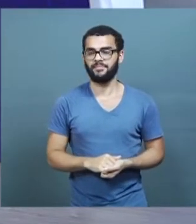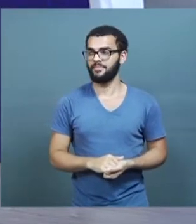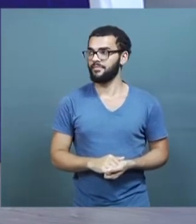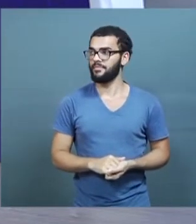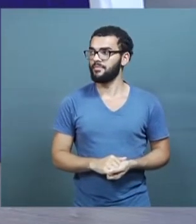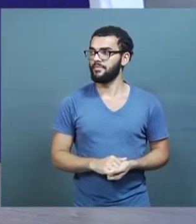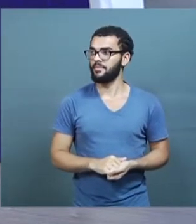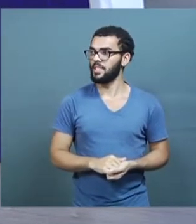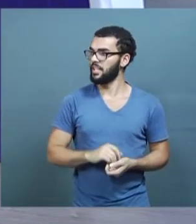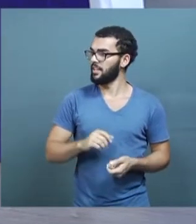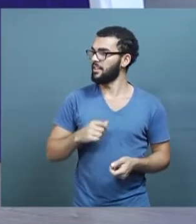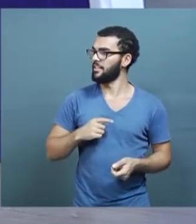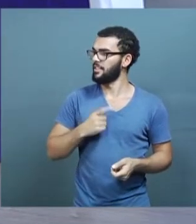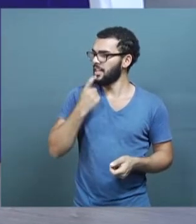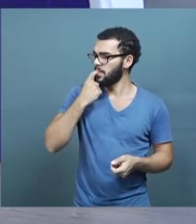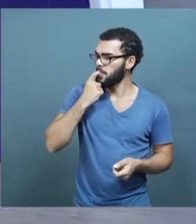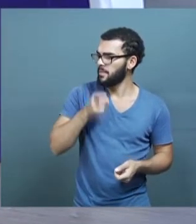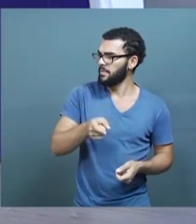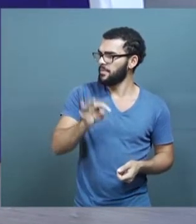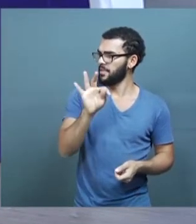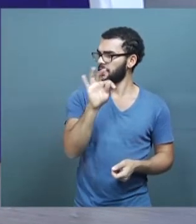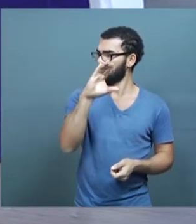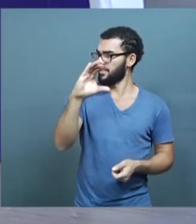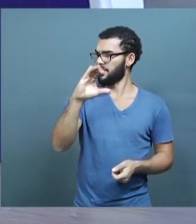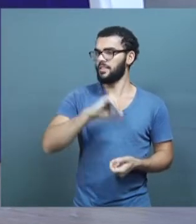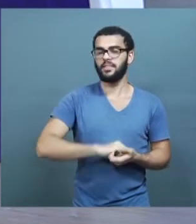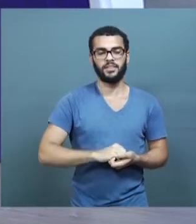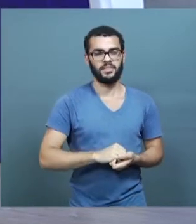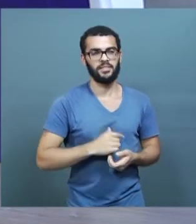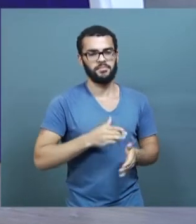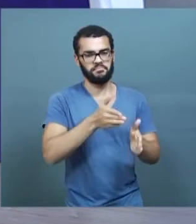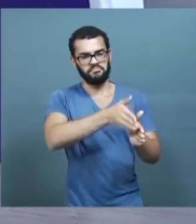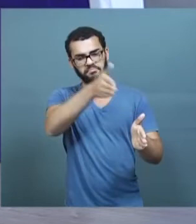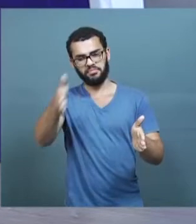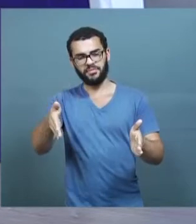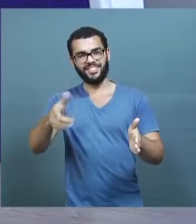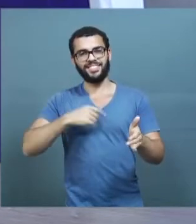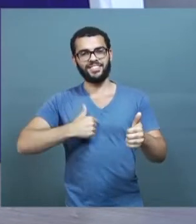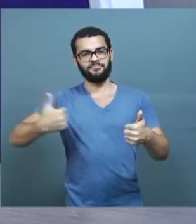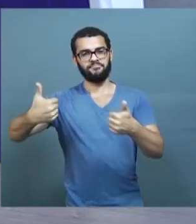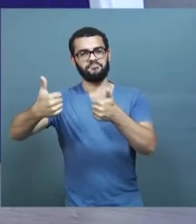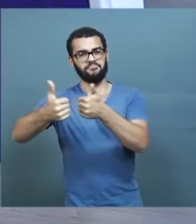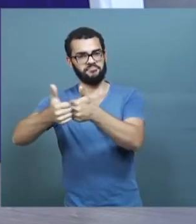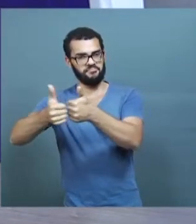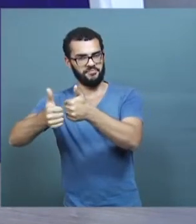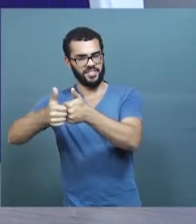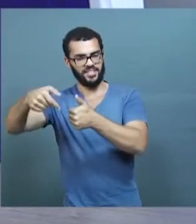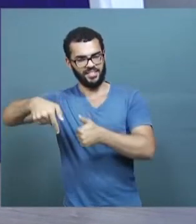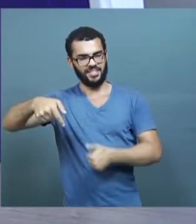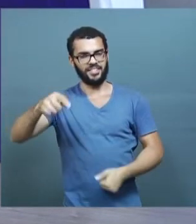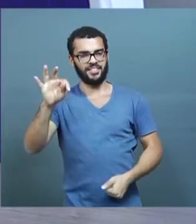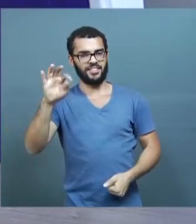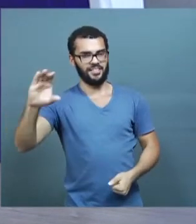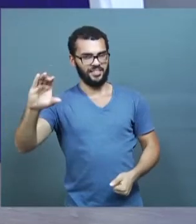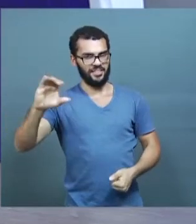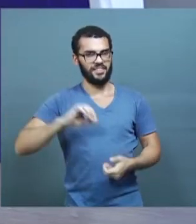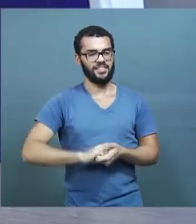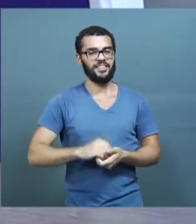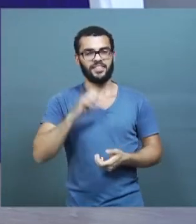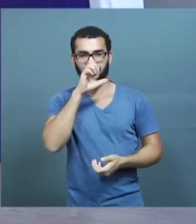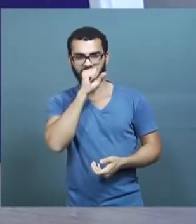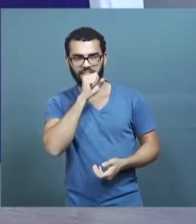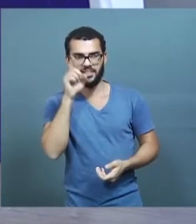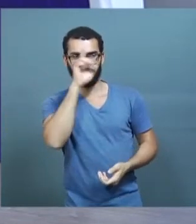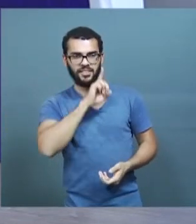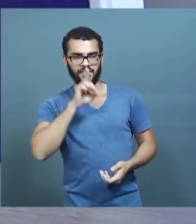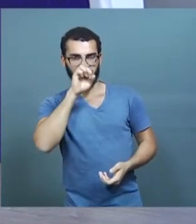era próxima ao Terminal Central. Ao lado do Terminal Central. Ao lado do Terminal Central. Ah, na Praça Sérgio Pacheco, ao lado do Terminal Central, sábado e domingo. São